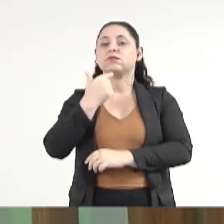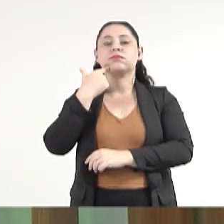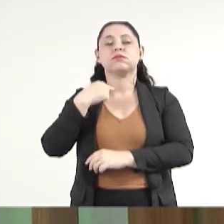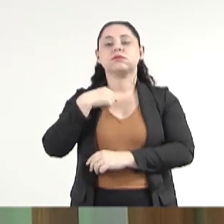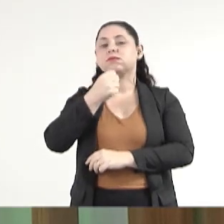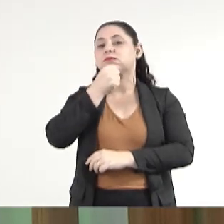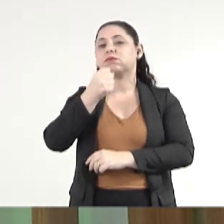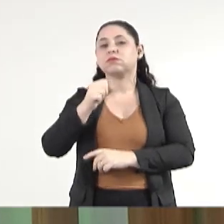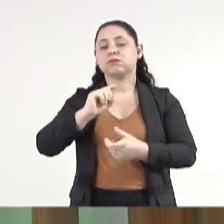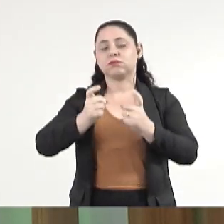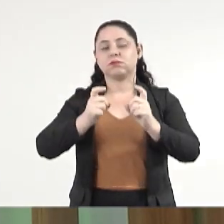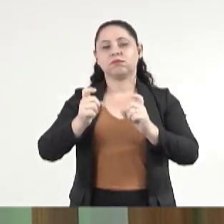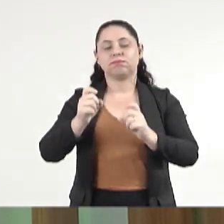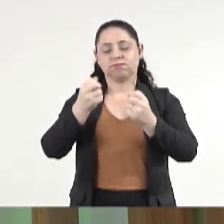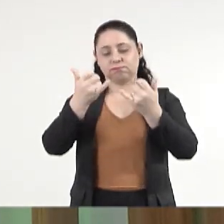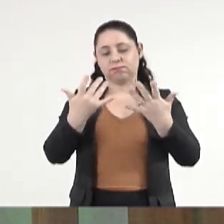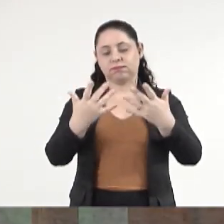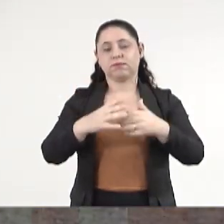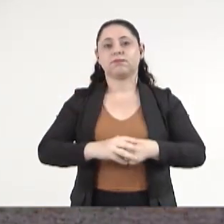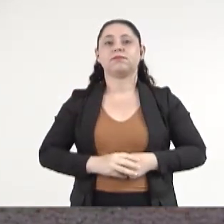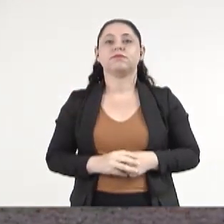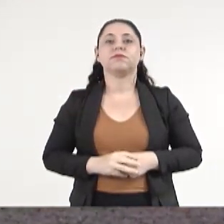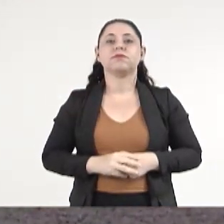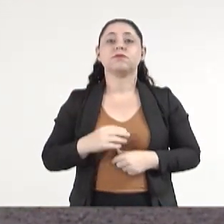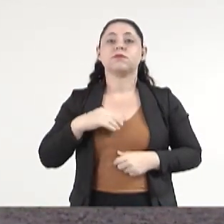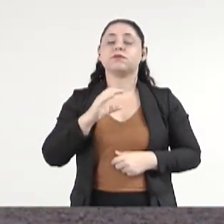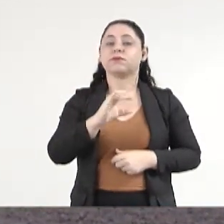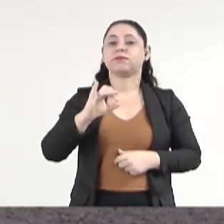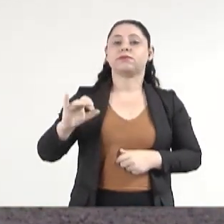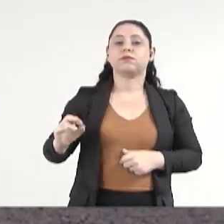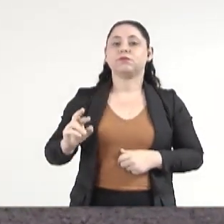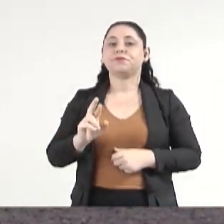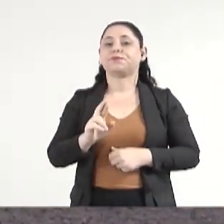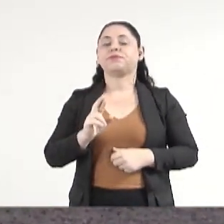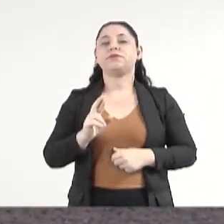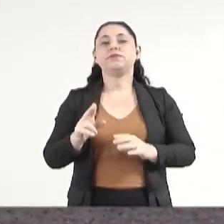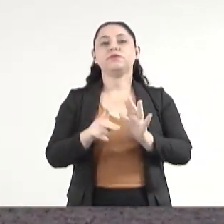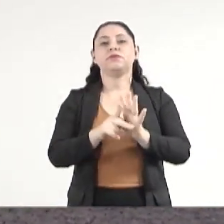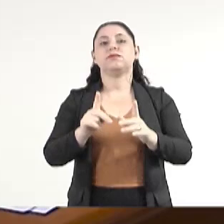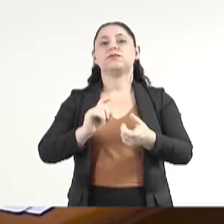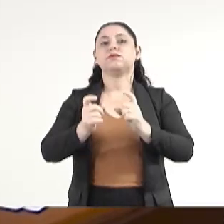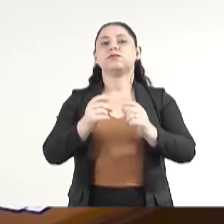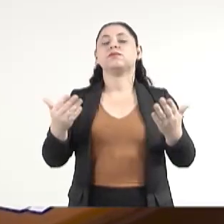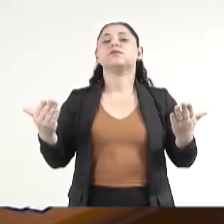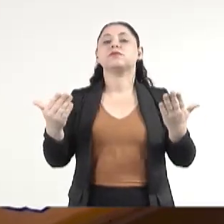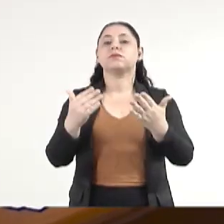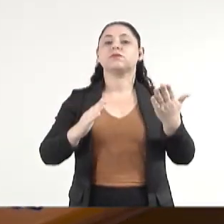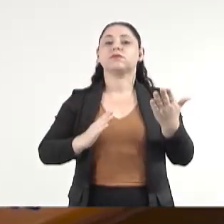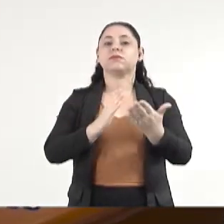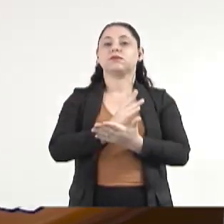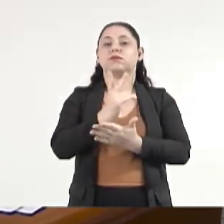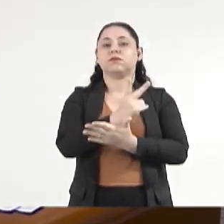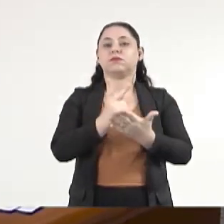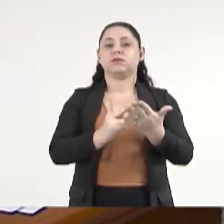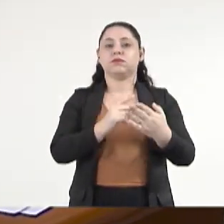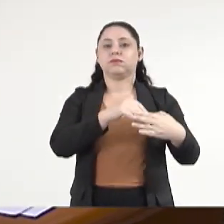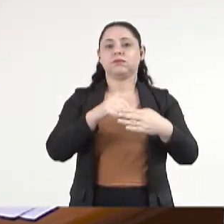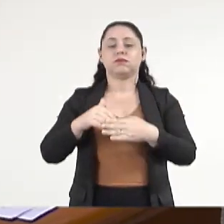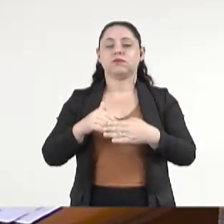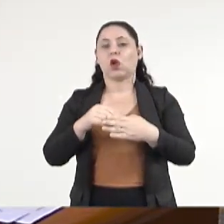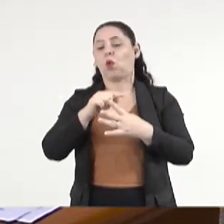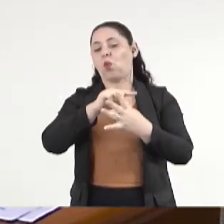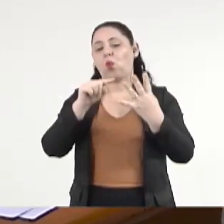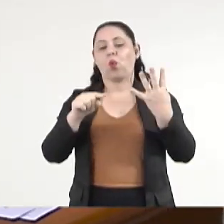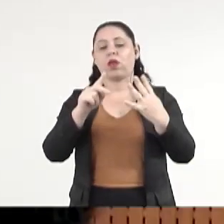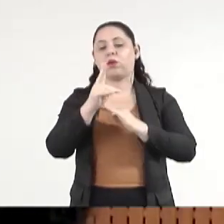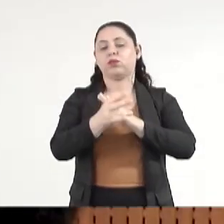Ana Paula Gimenez acompanhou a reunião da comissão. A Comissão de Constituição, Justiça e Redação aprovou pareceres